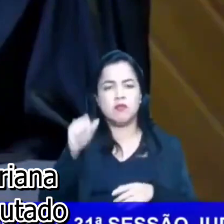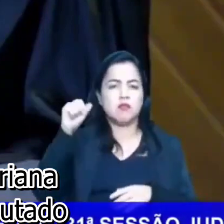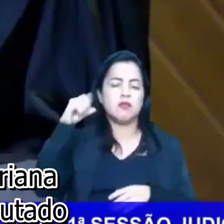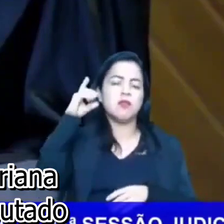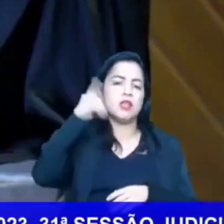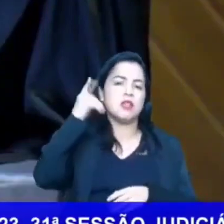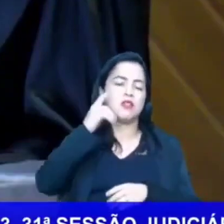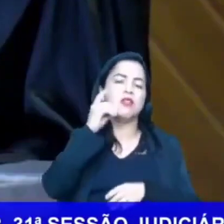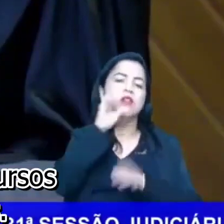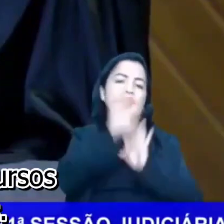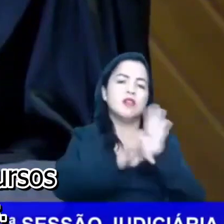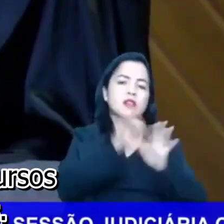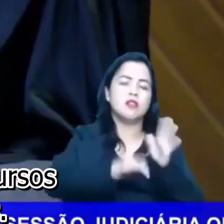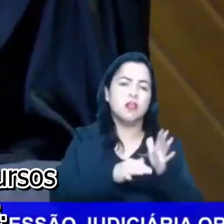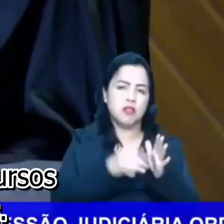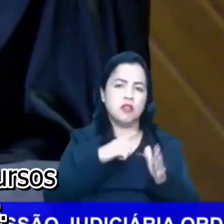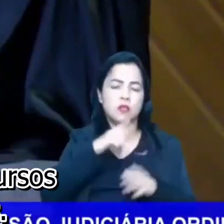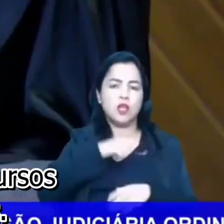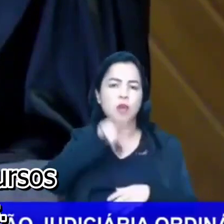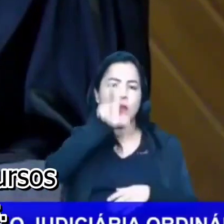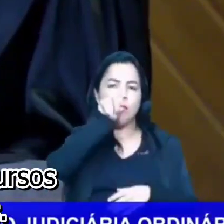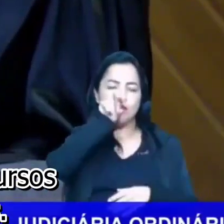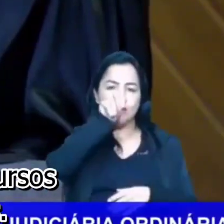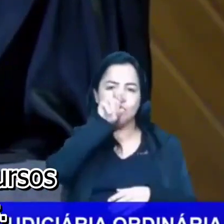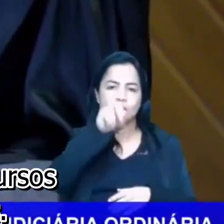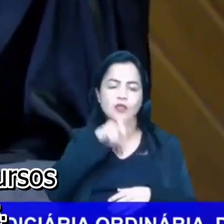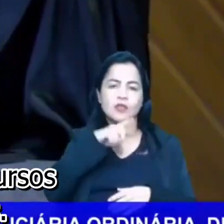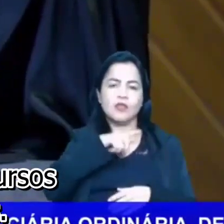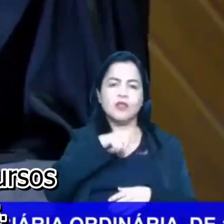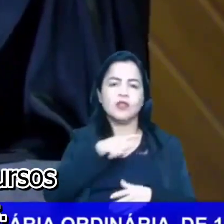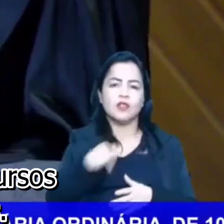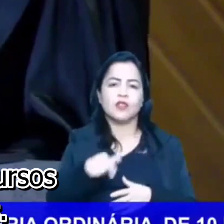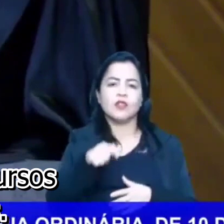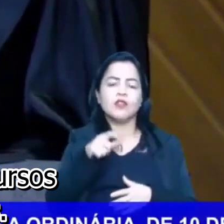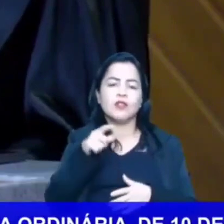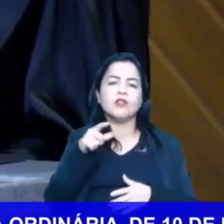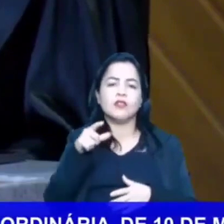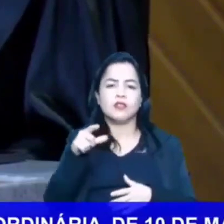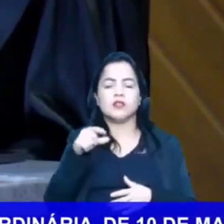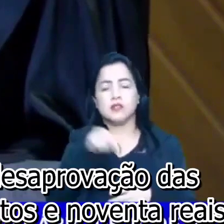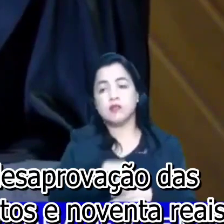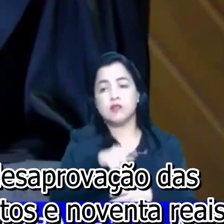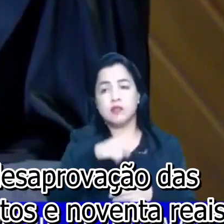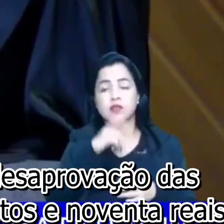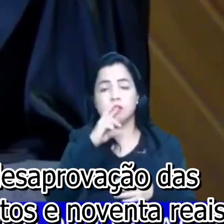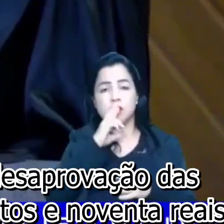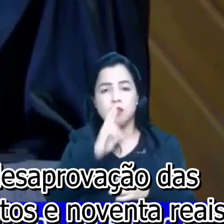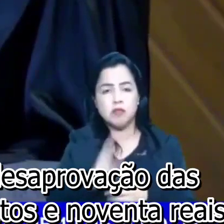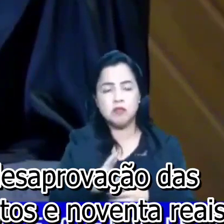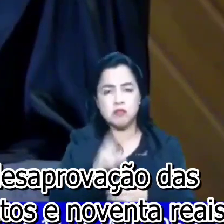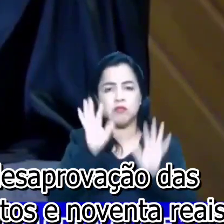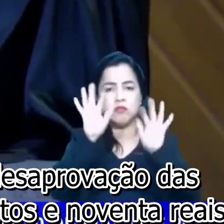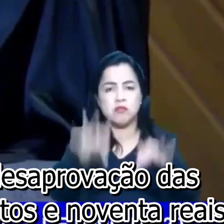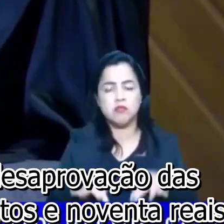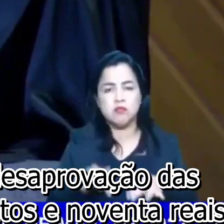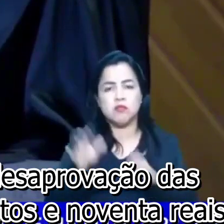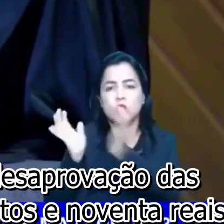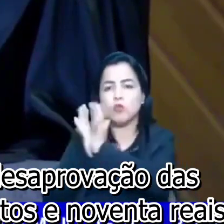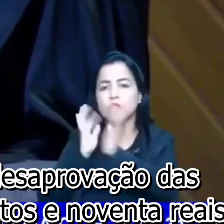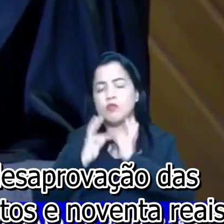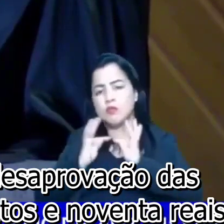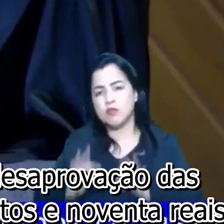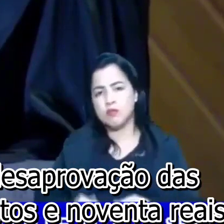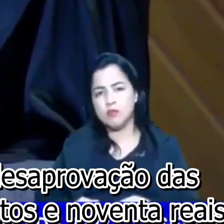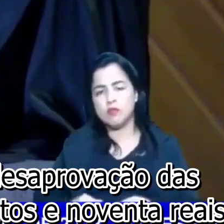deputado federal pelo Patriota, referente à aplicação de recursos nas eleições de 2022. Em relatório conclusivo, a unidade técnica sugeriu a desaprovação